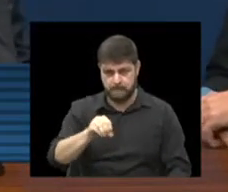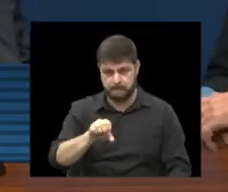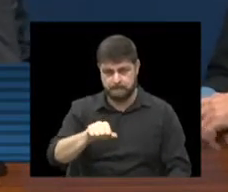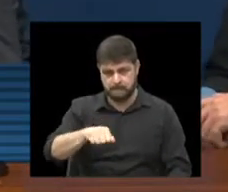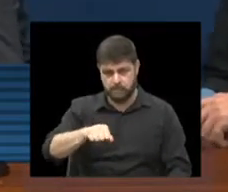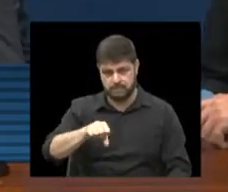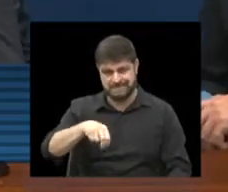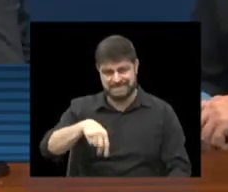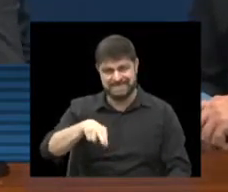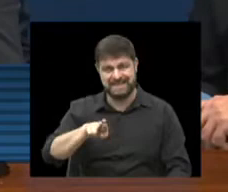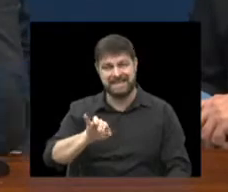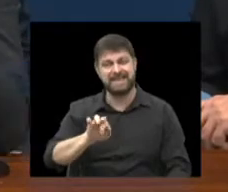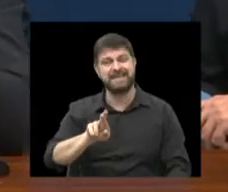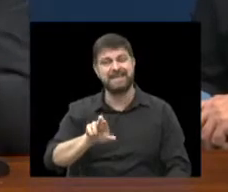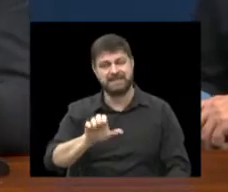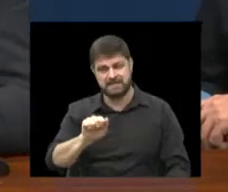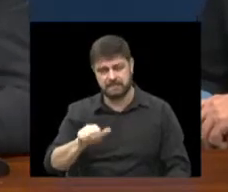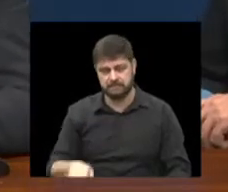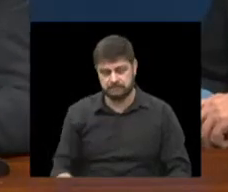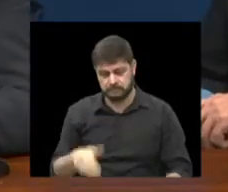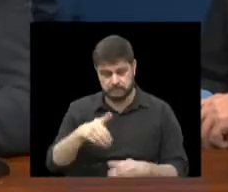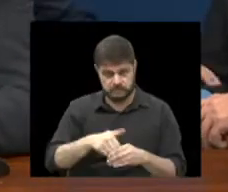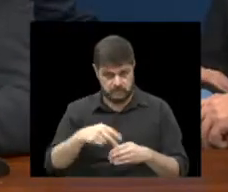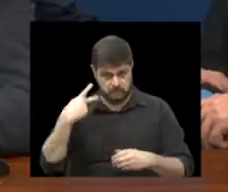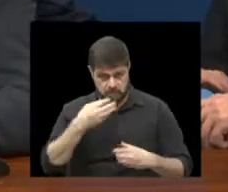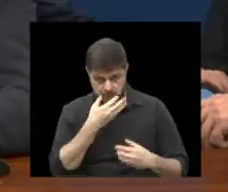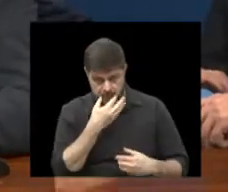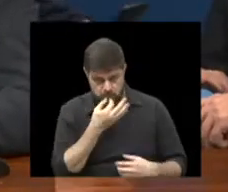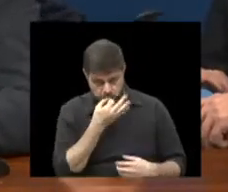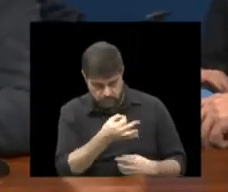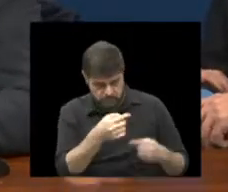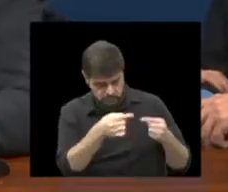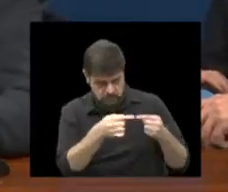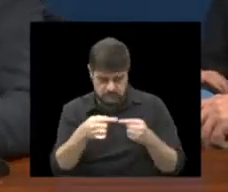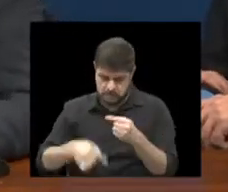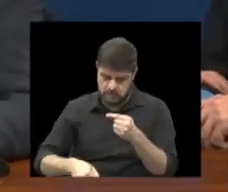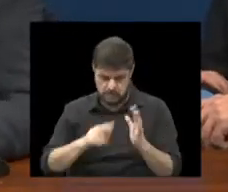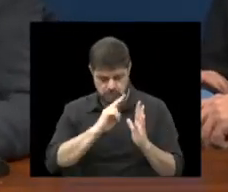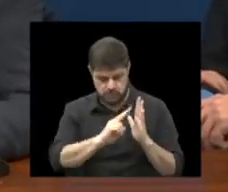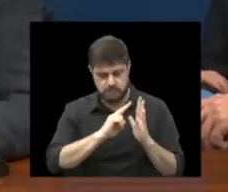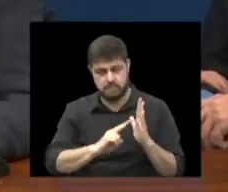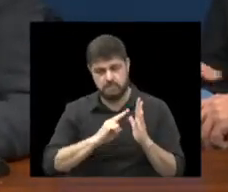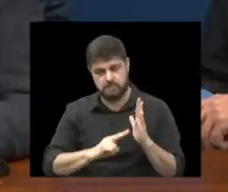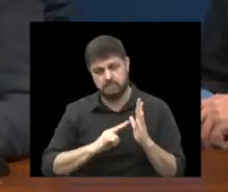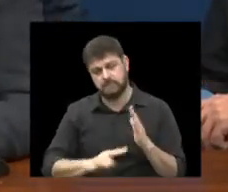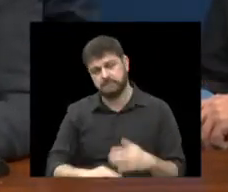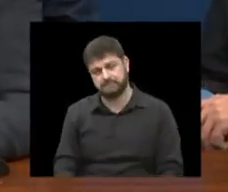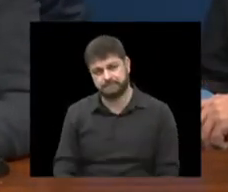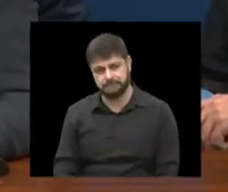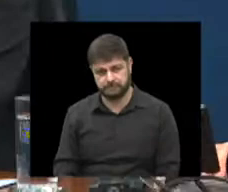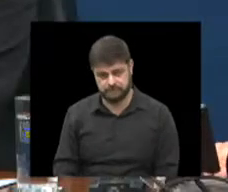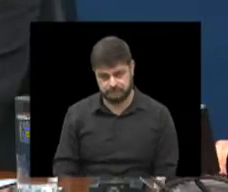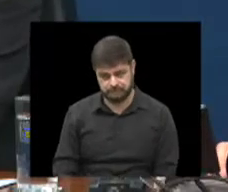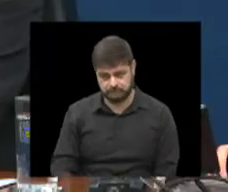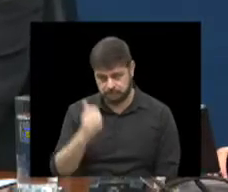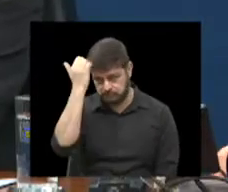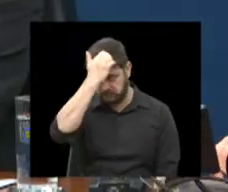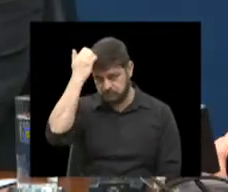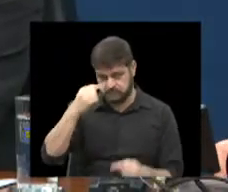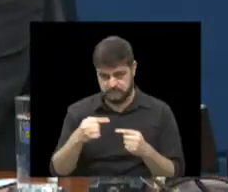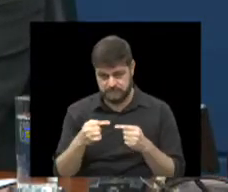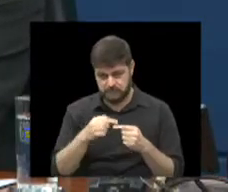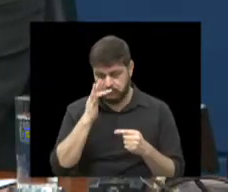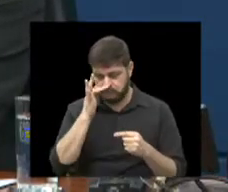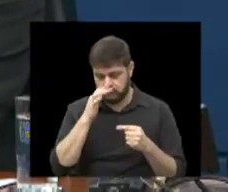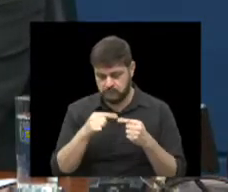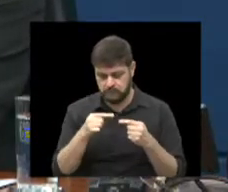o vereador discutir. Em votação, vereadores favoráveis dirão sim, contrários dirão não, chamada de votação. Ailton da Farmácia,